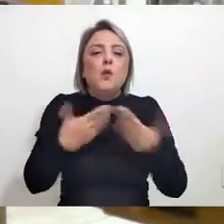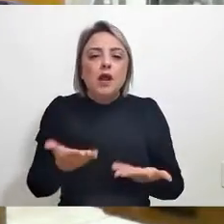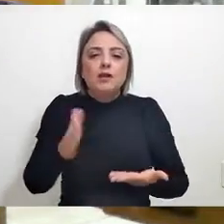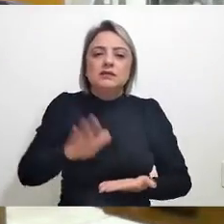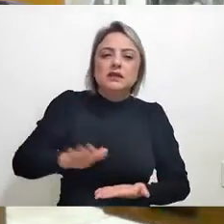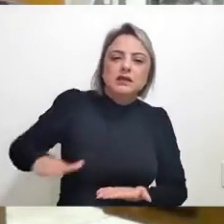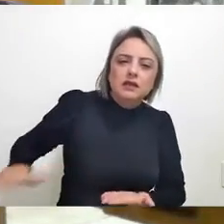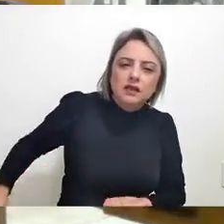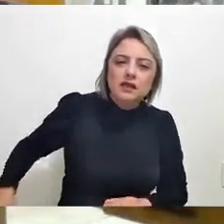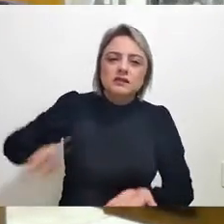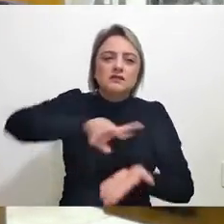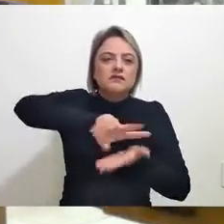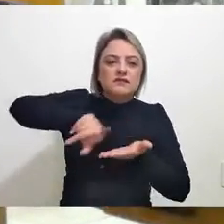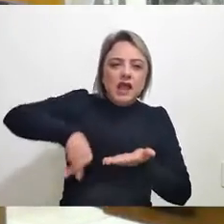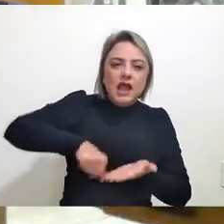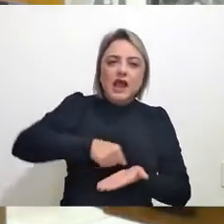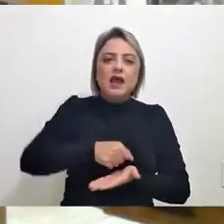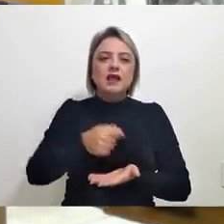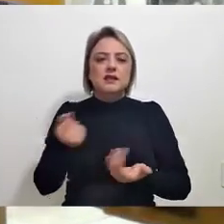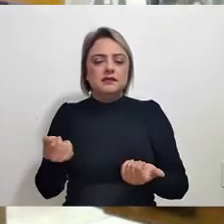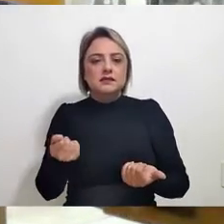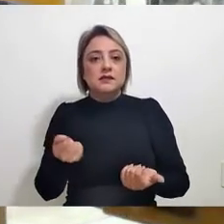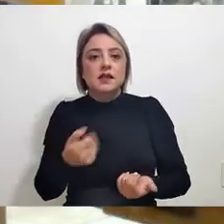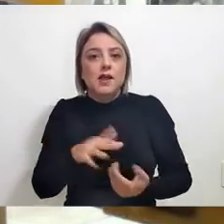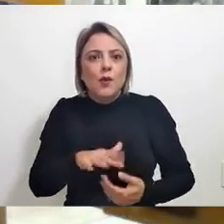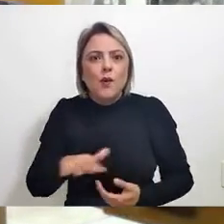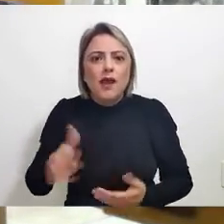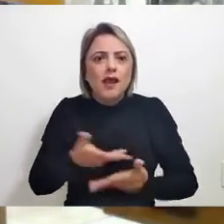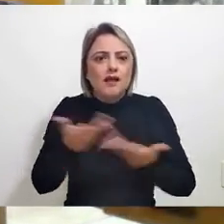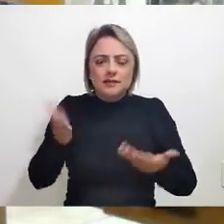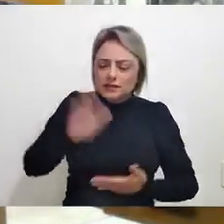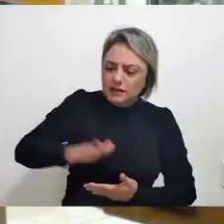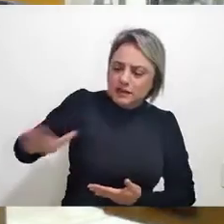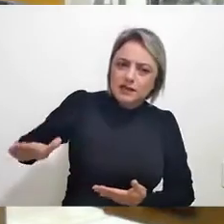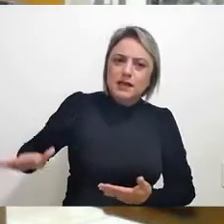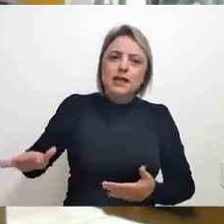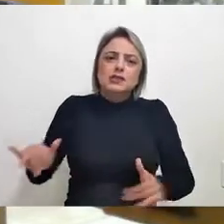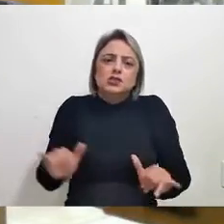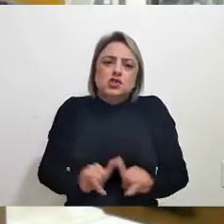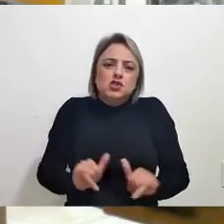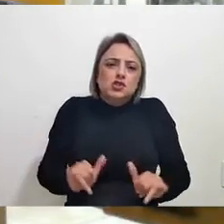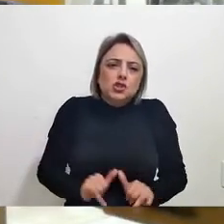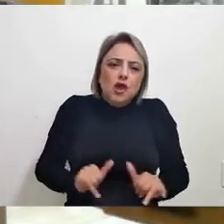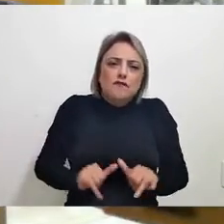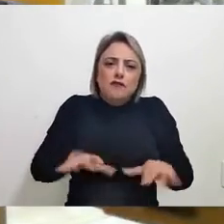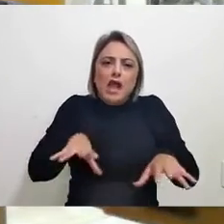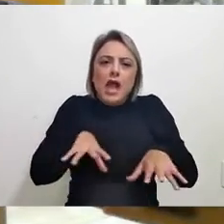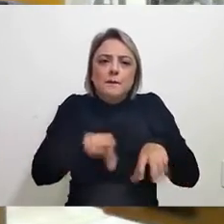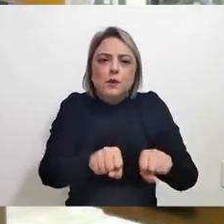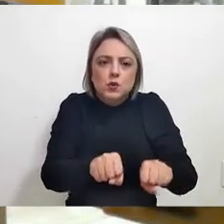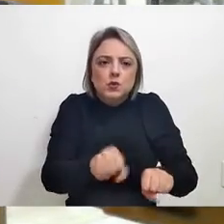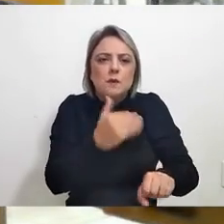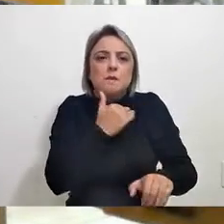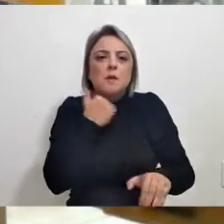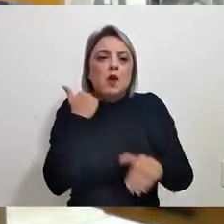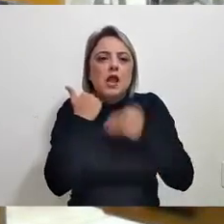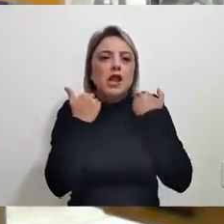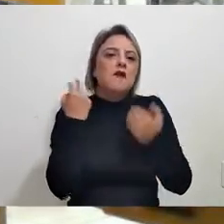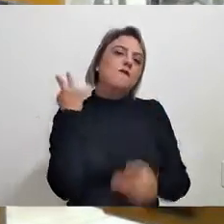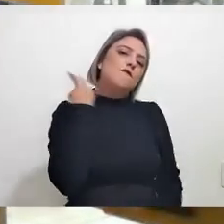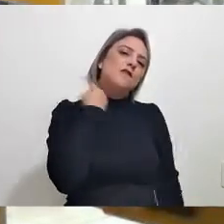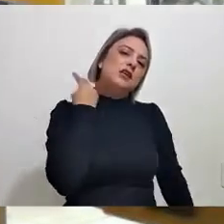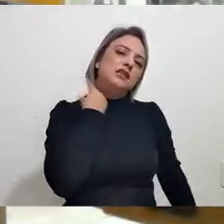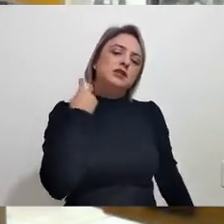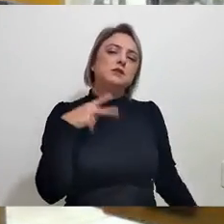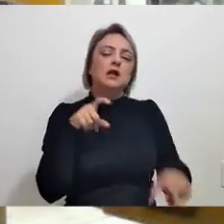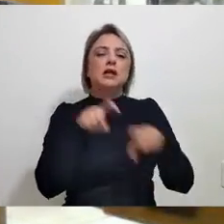uns professores que estão fora e que pode ir lá e denunciar, porque consegue ter esse olhar sensível, carinhoso,